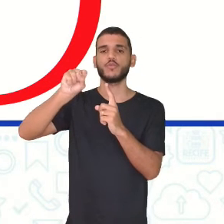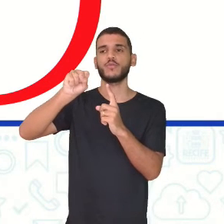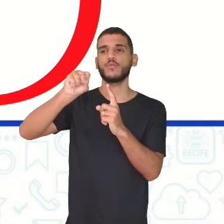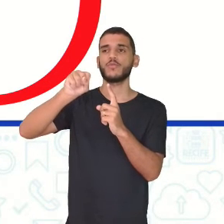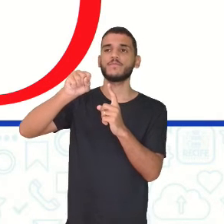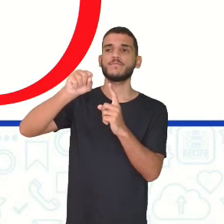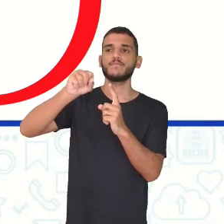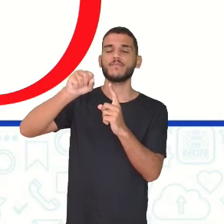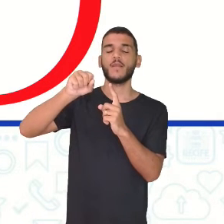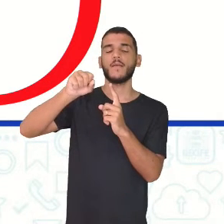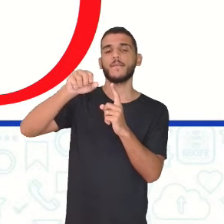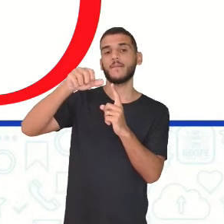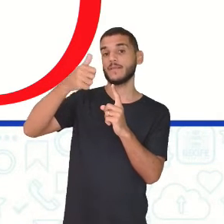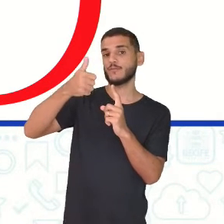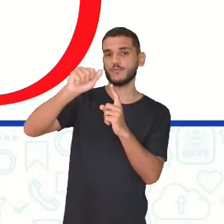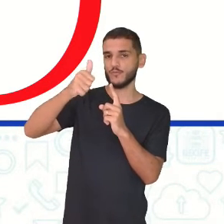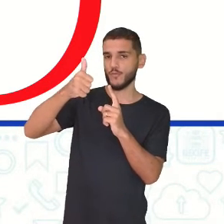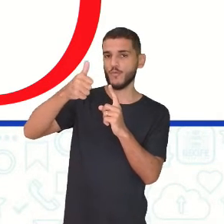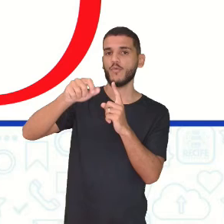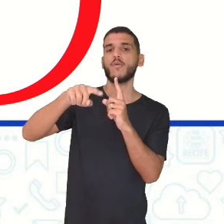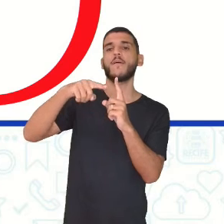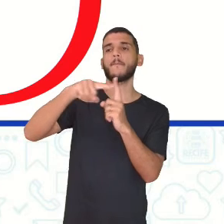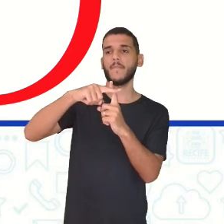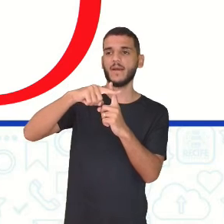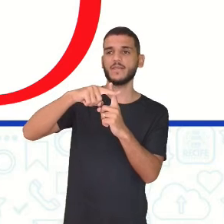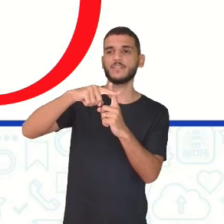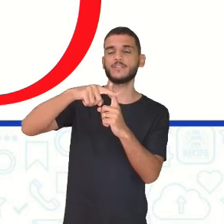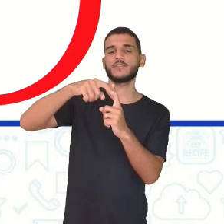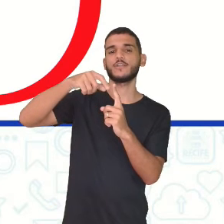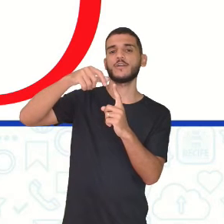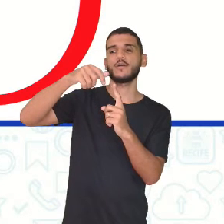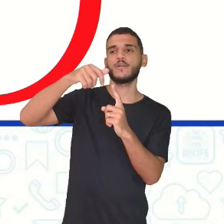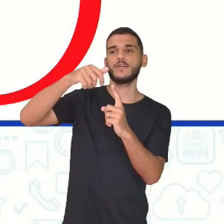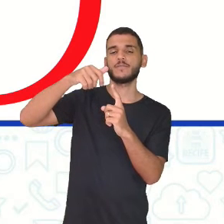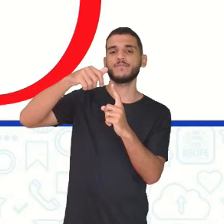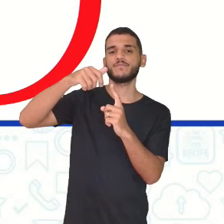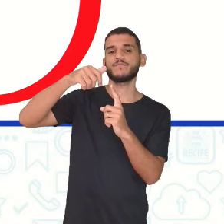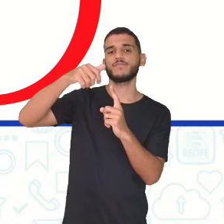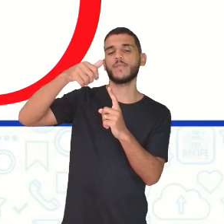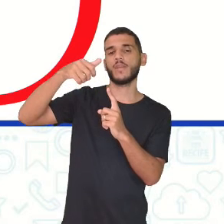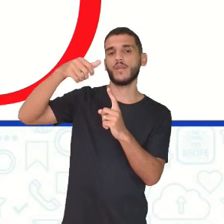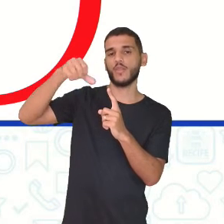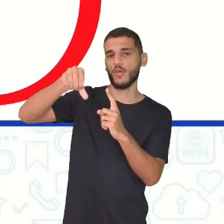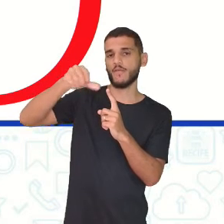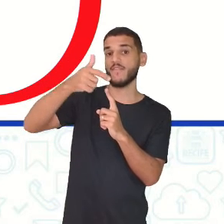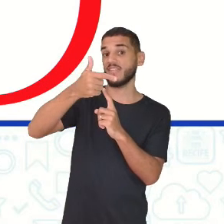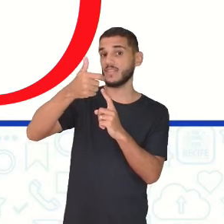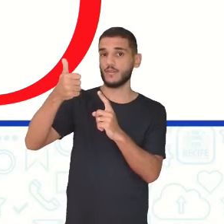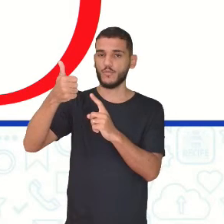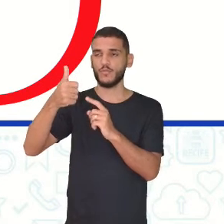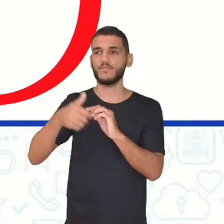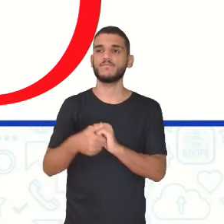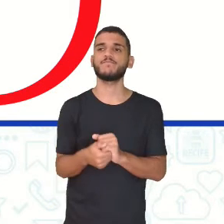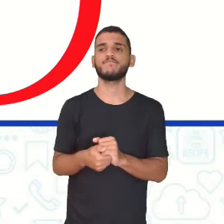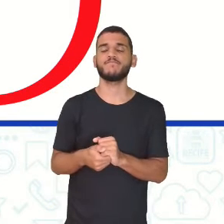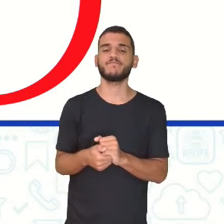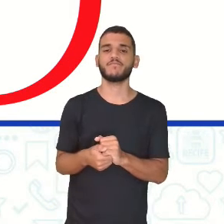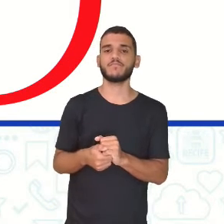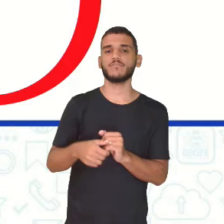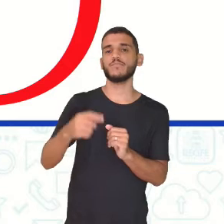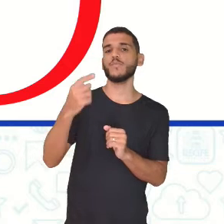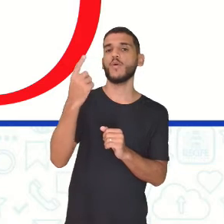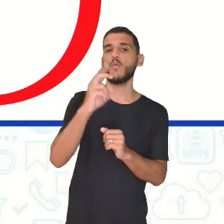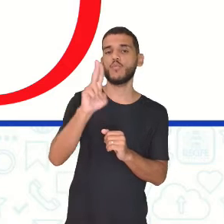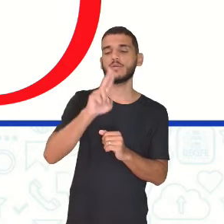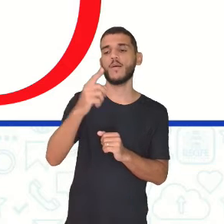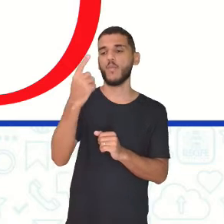3 dá igual a 11. Mais 1, 12. Mais 9, 21. Coloco o 1 lá embaixo